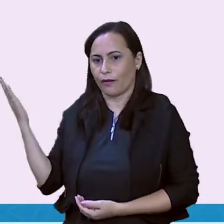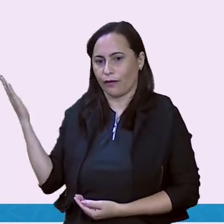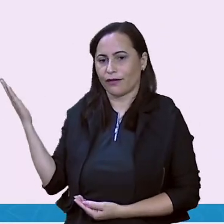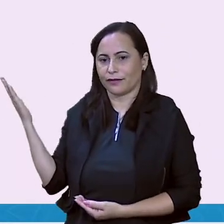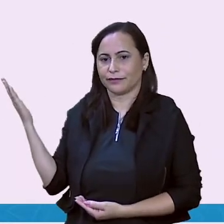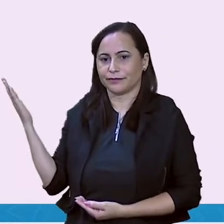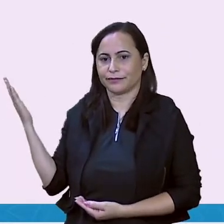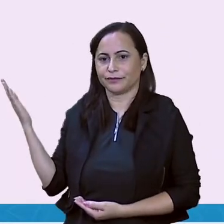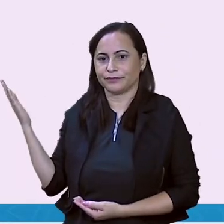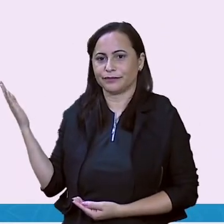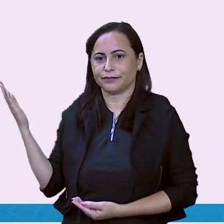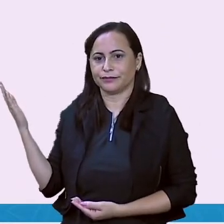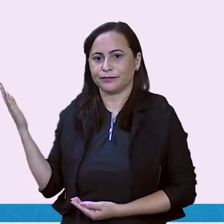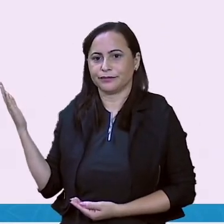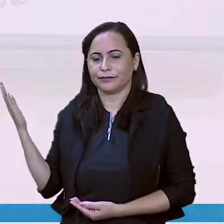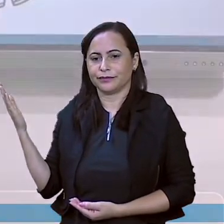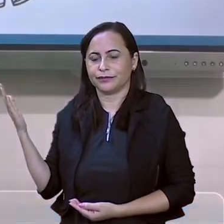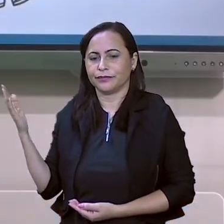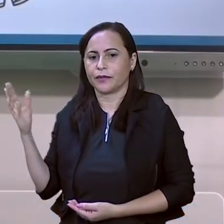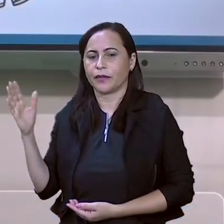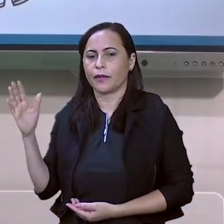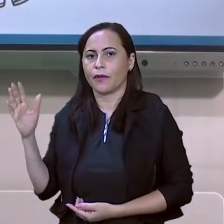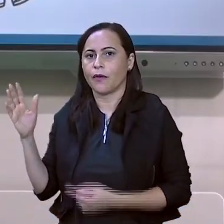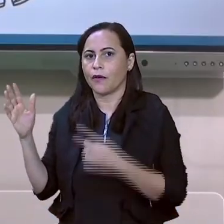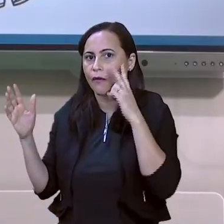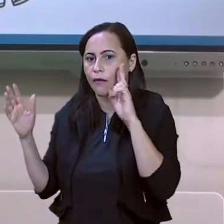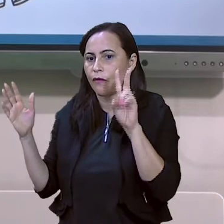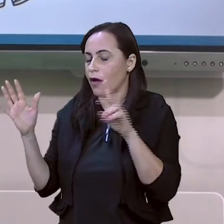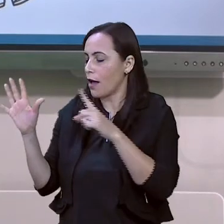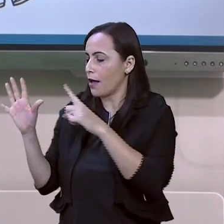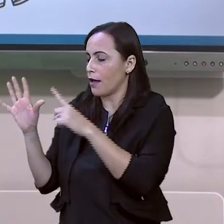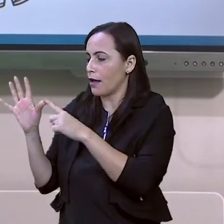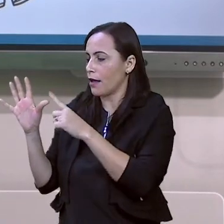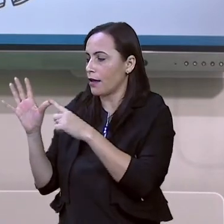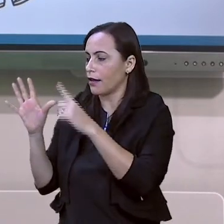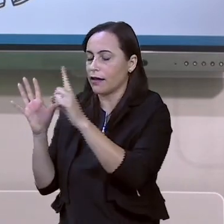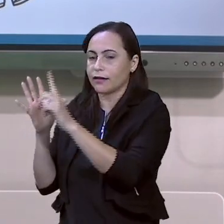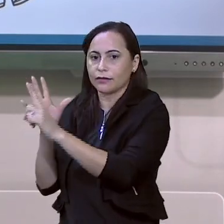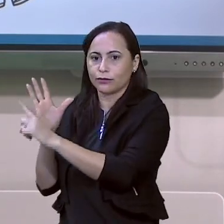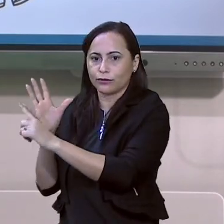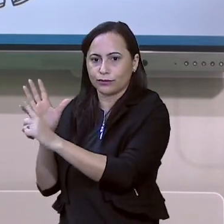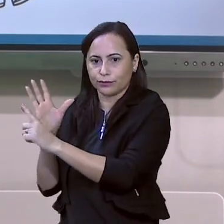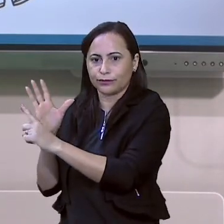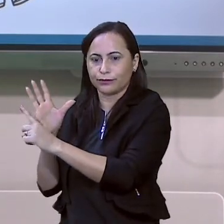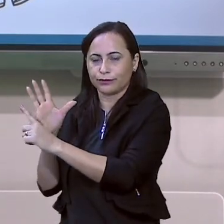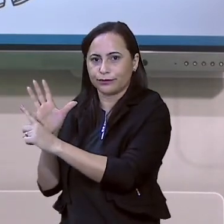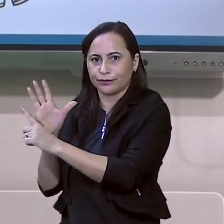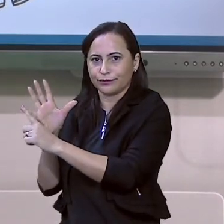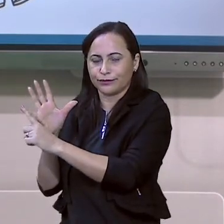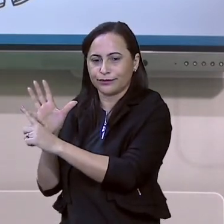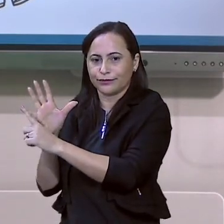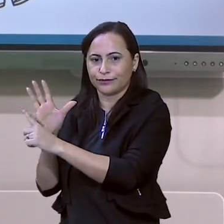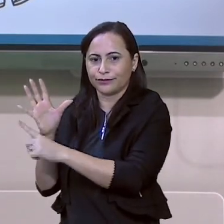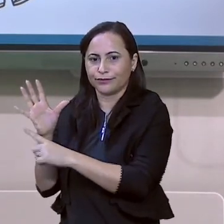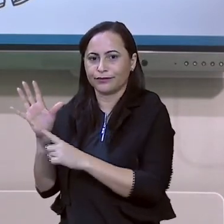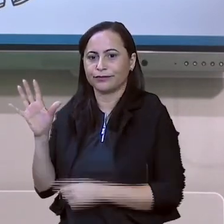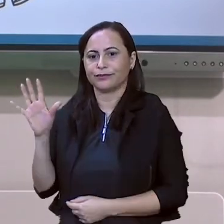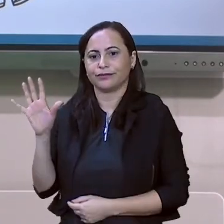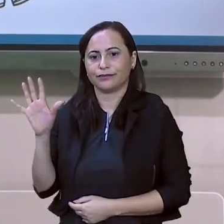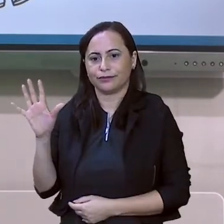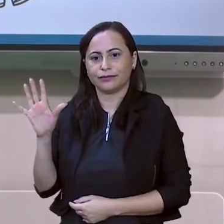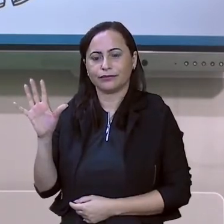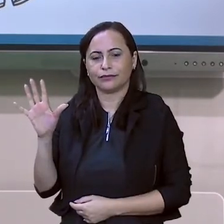do palmo é do polegar com a mão aberta até o mindinho aqui, ó. Essa medida aqui,